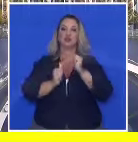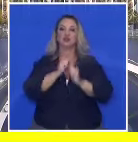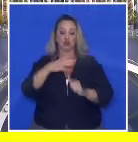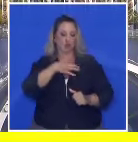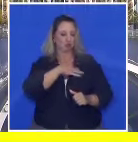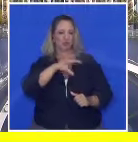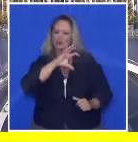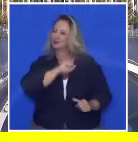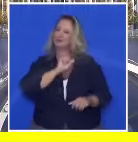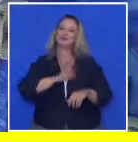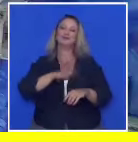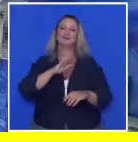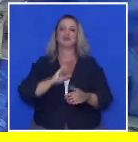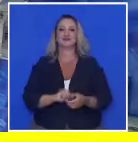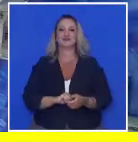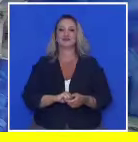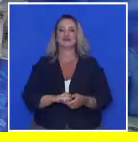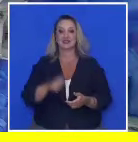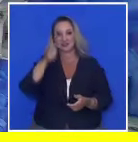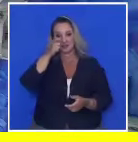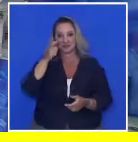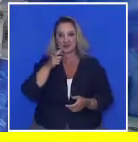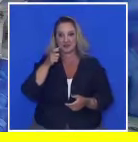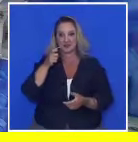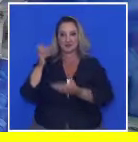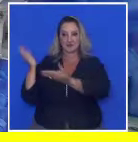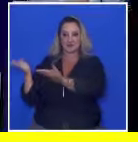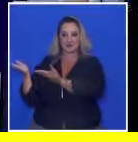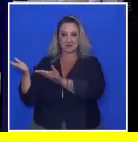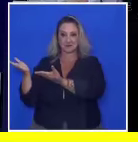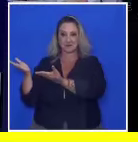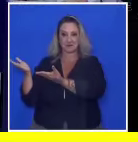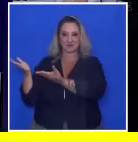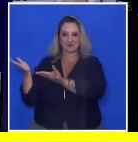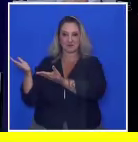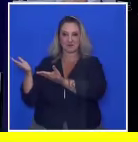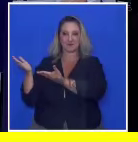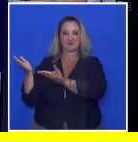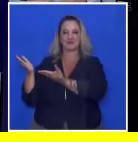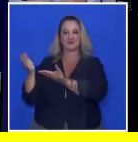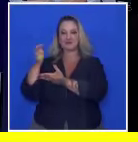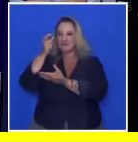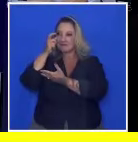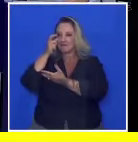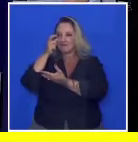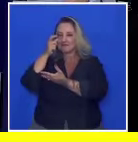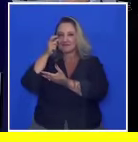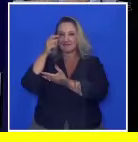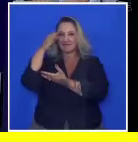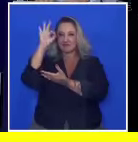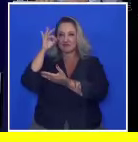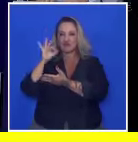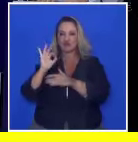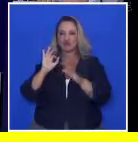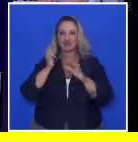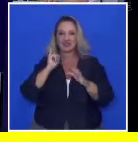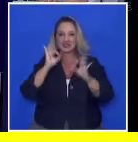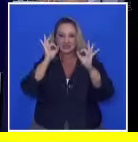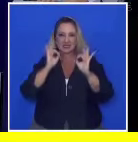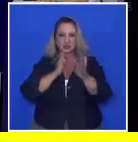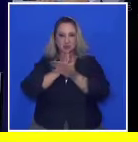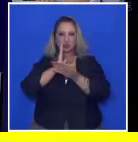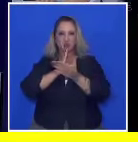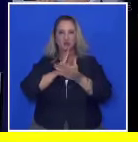o time do coração. Nossos auditores continuam com a gente aqui ao nosso lado, observando bem para conferir